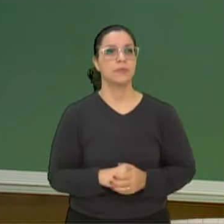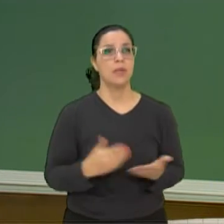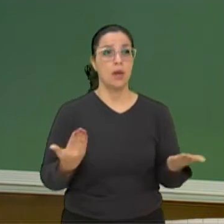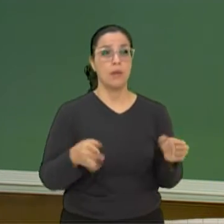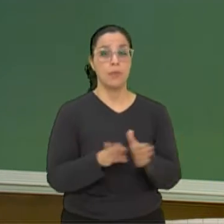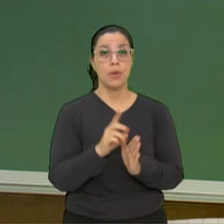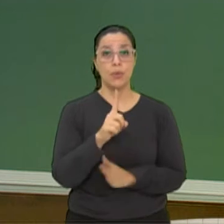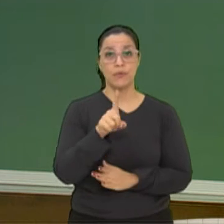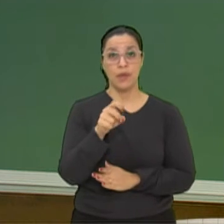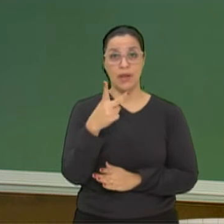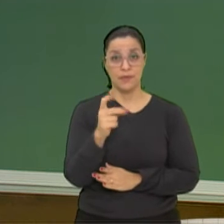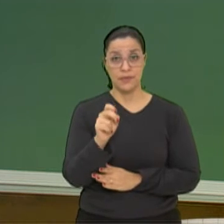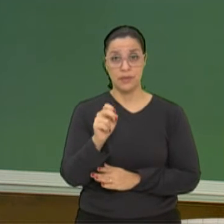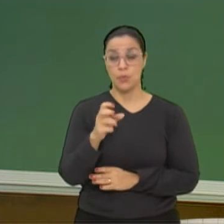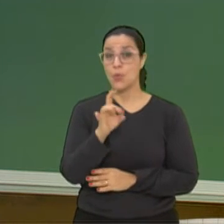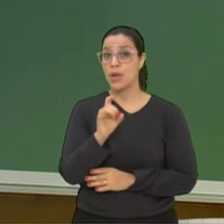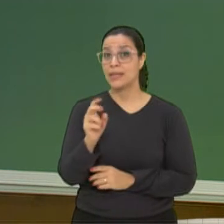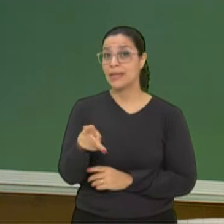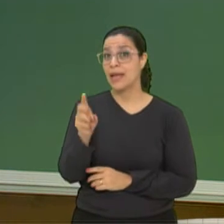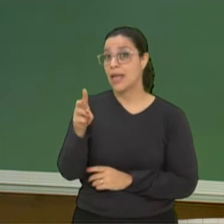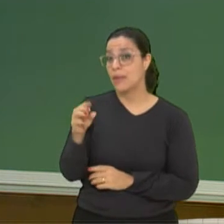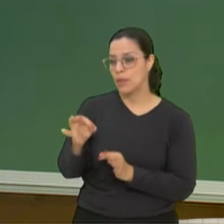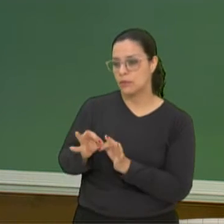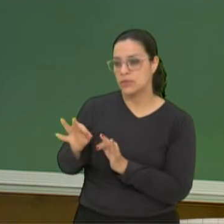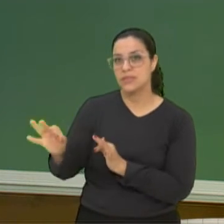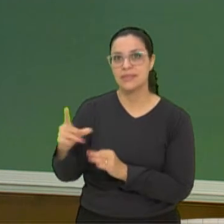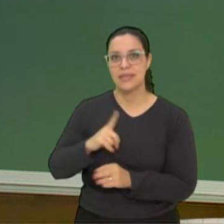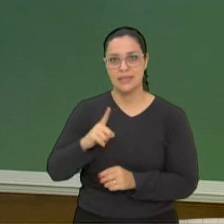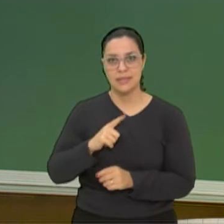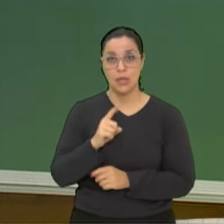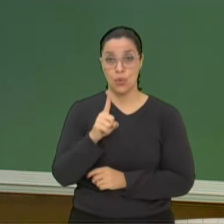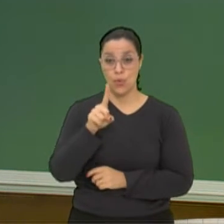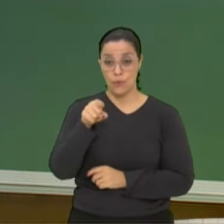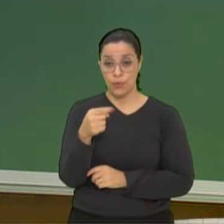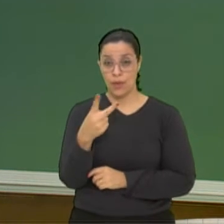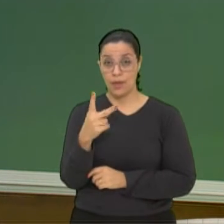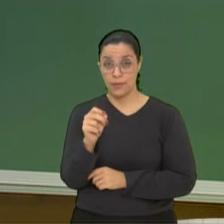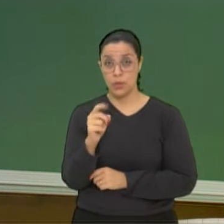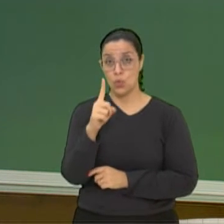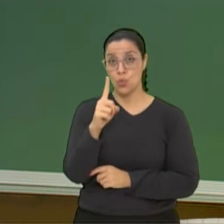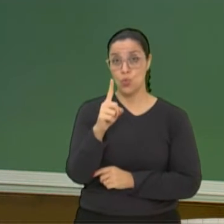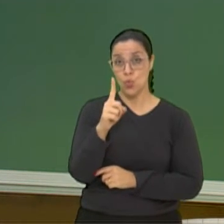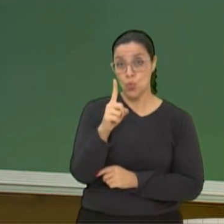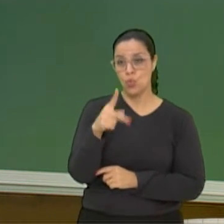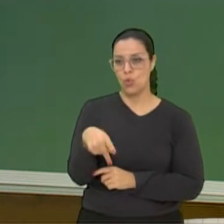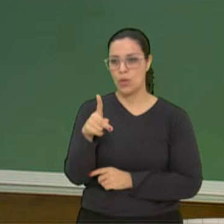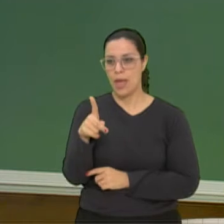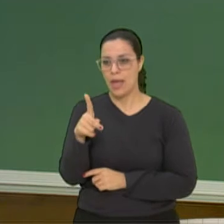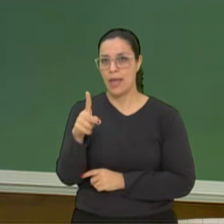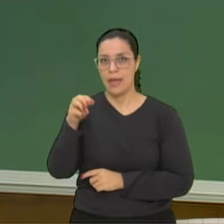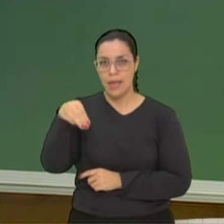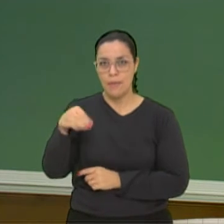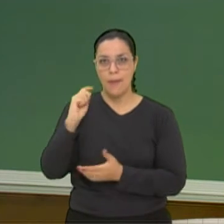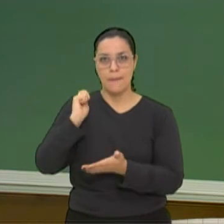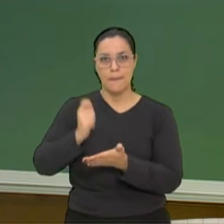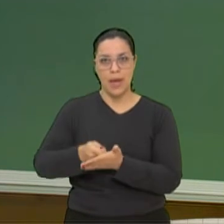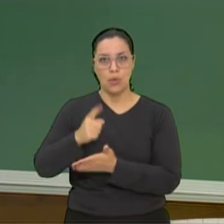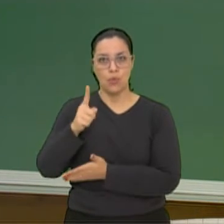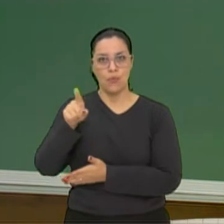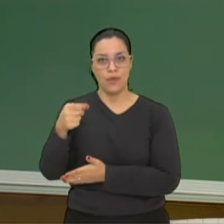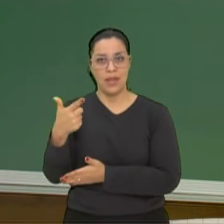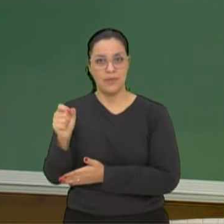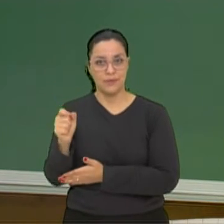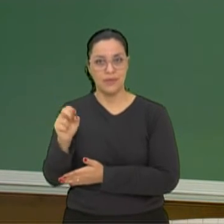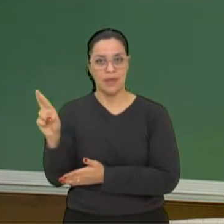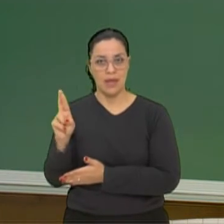E o 1,20 por quilômetro rodado, isso é importante, né? 1,20 por quilômetro, ou seja, cada 1 quilômetro 1,20, então esse é o nosso coeficiente